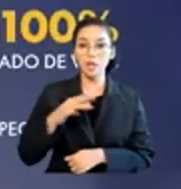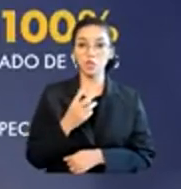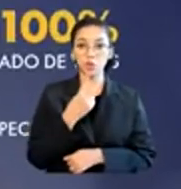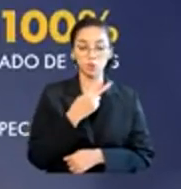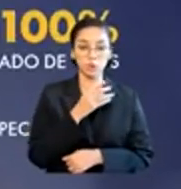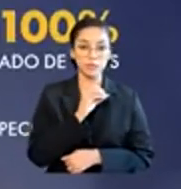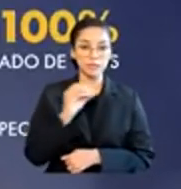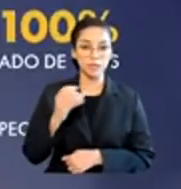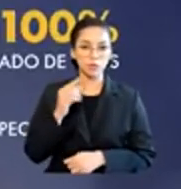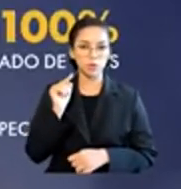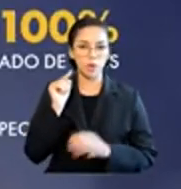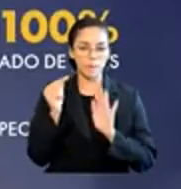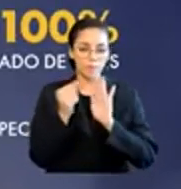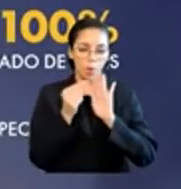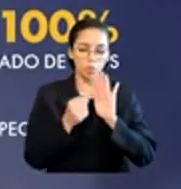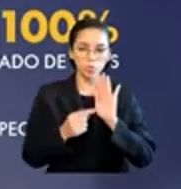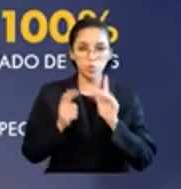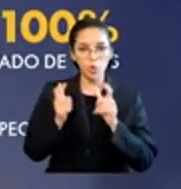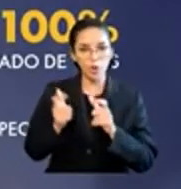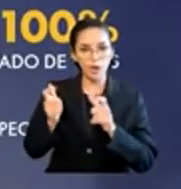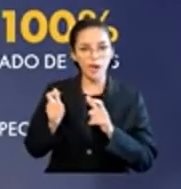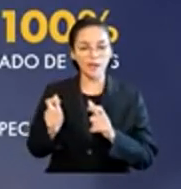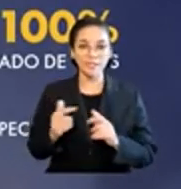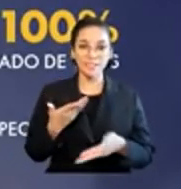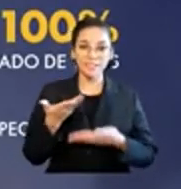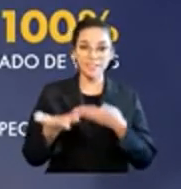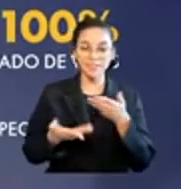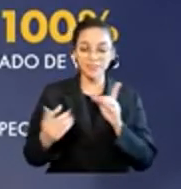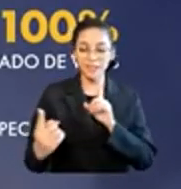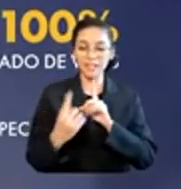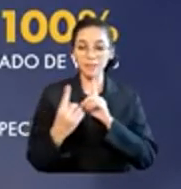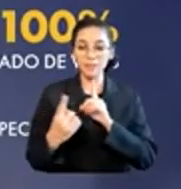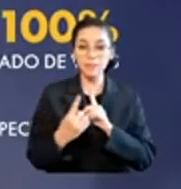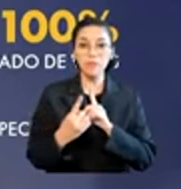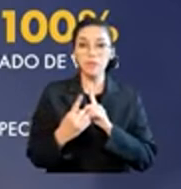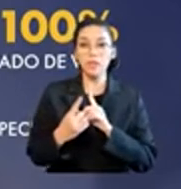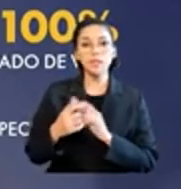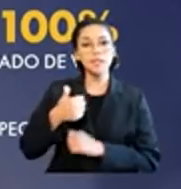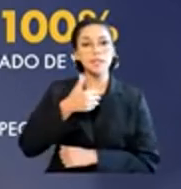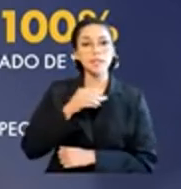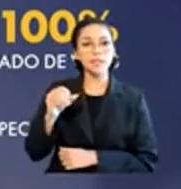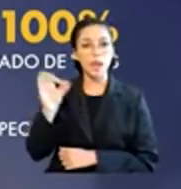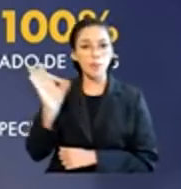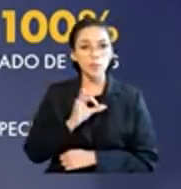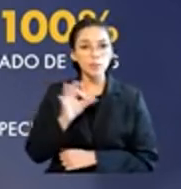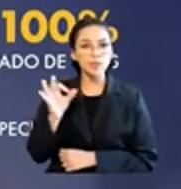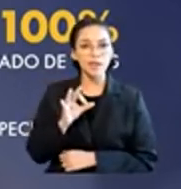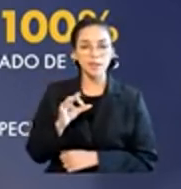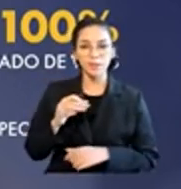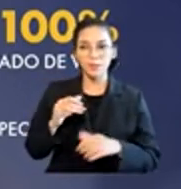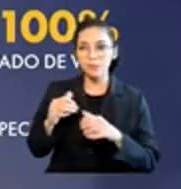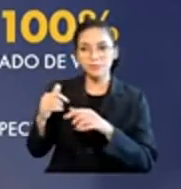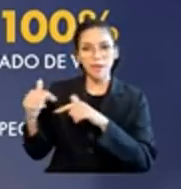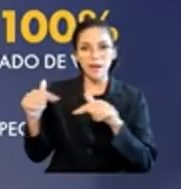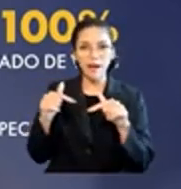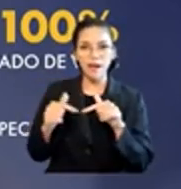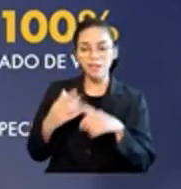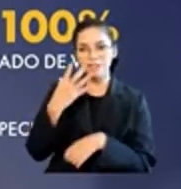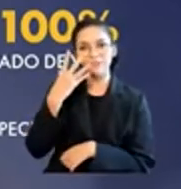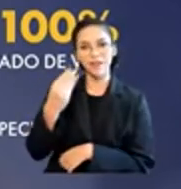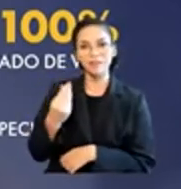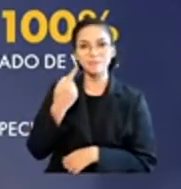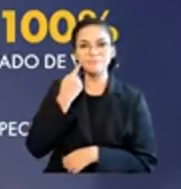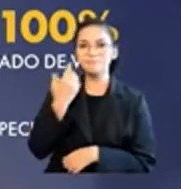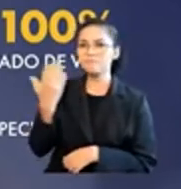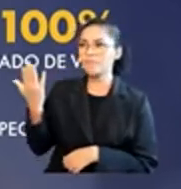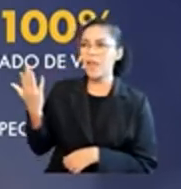de atendimento e cobertura de 100% do mercado de vans. Como eu disse, a Fiat oferece ao cliente a